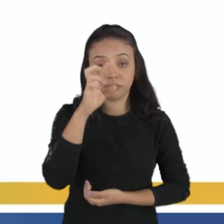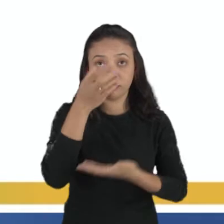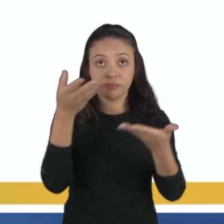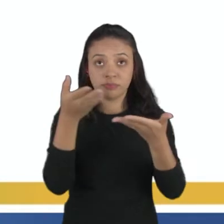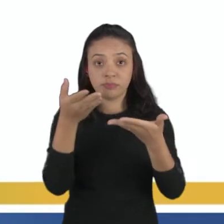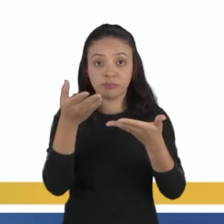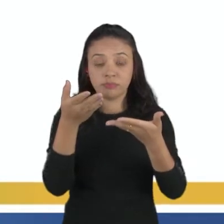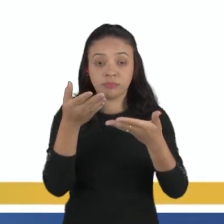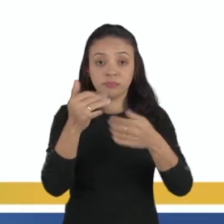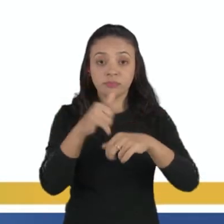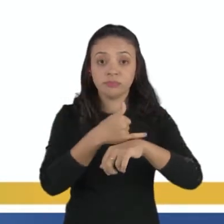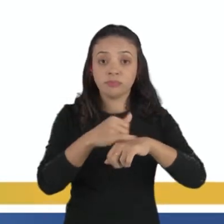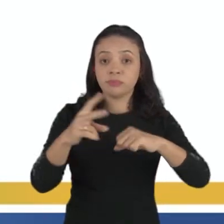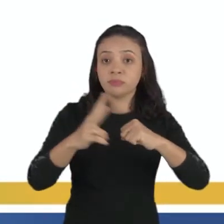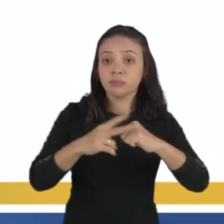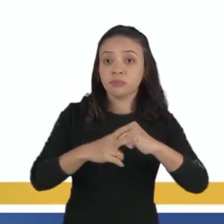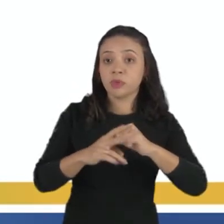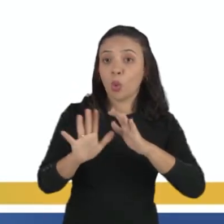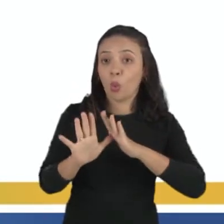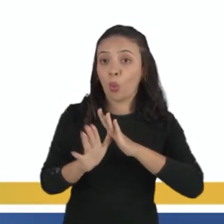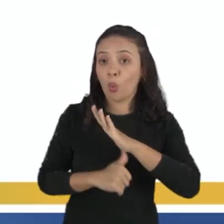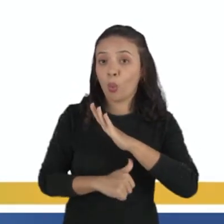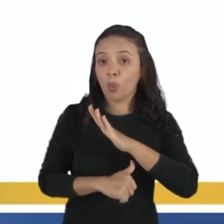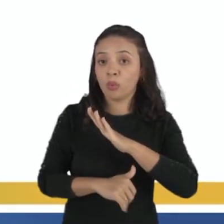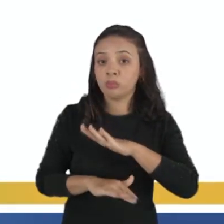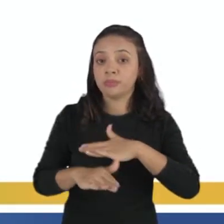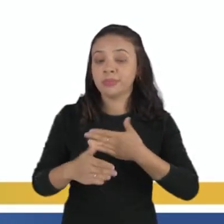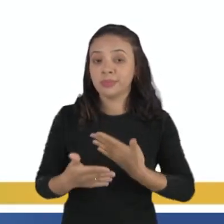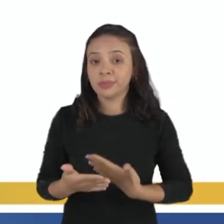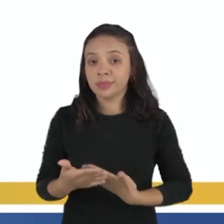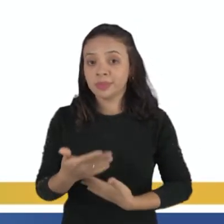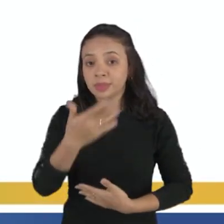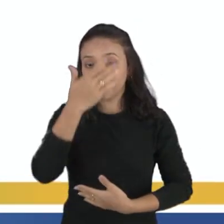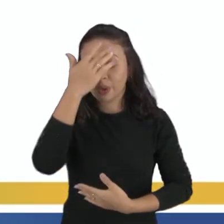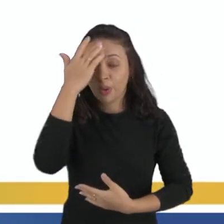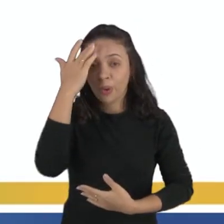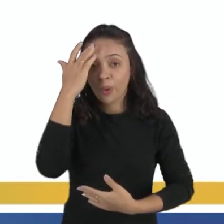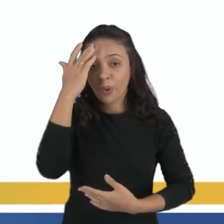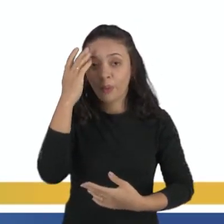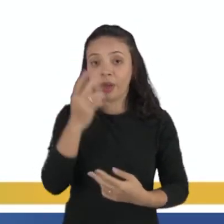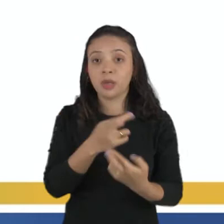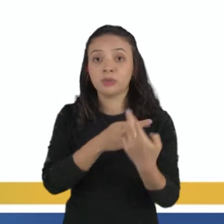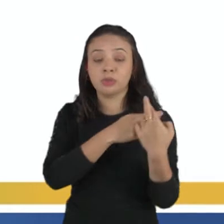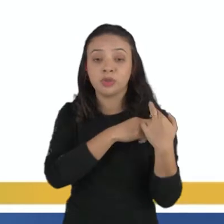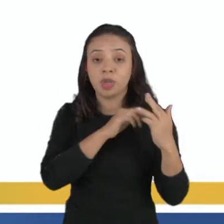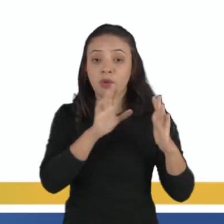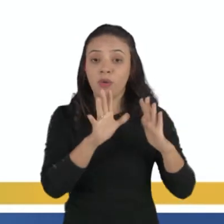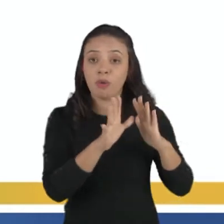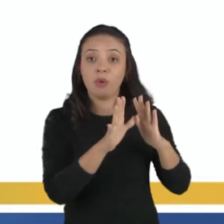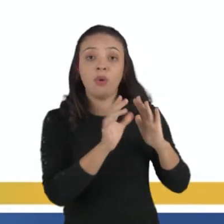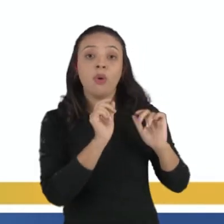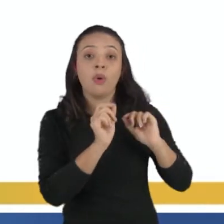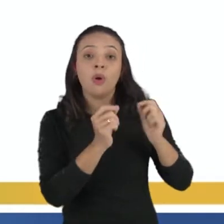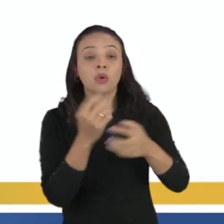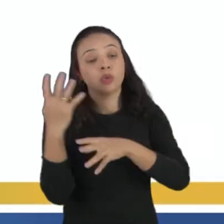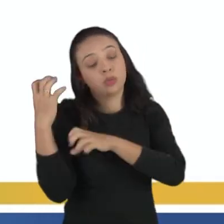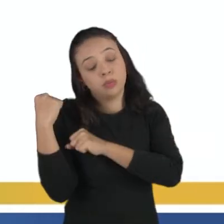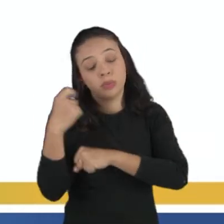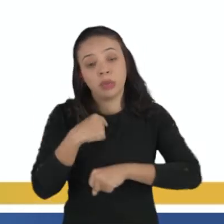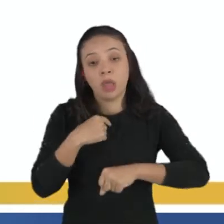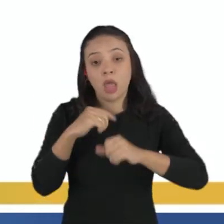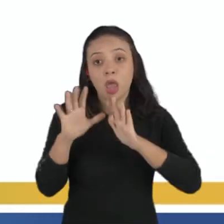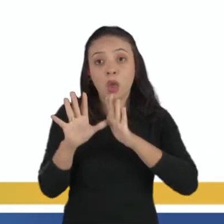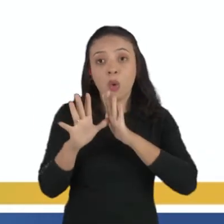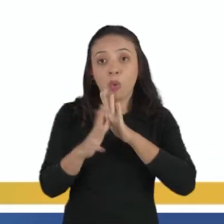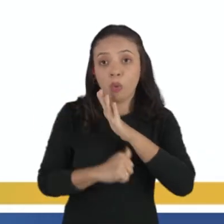a forma verbal furtei. O porteiro do edifício cochilava e eu furtei a cor. Esse